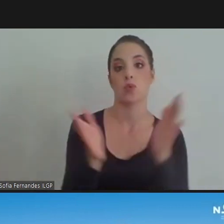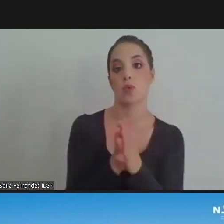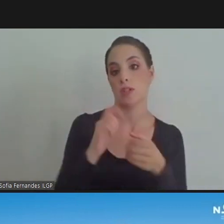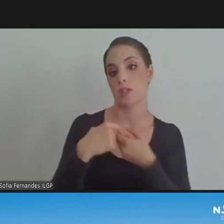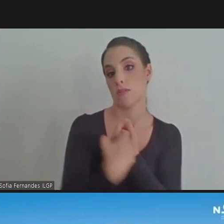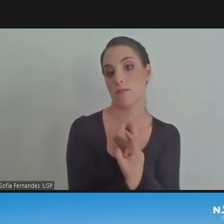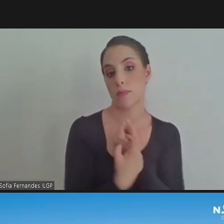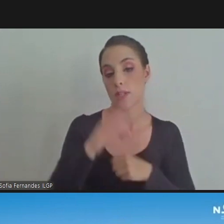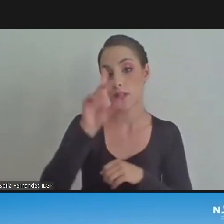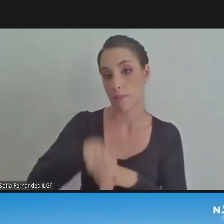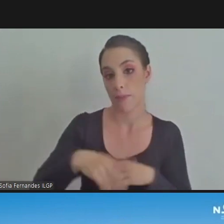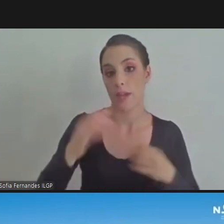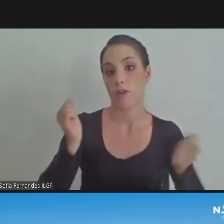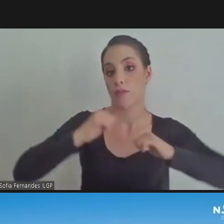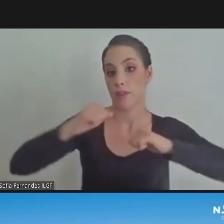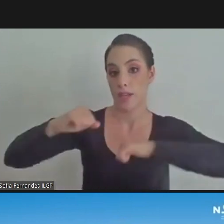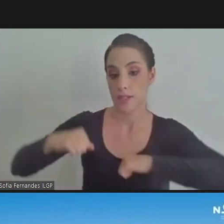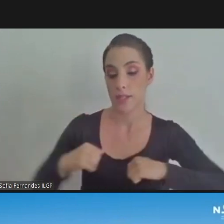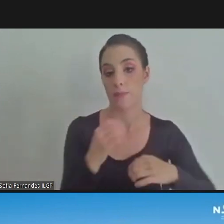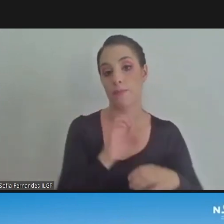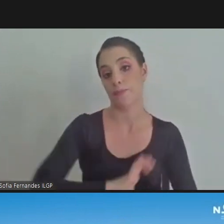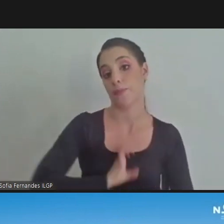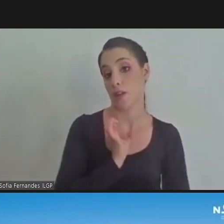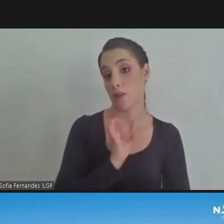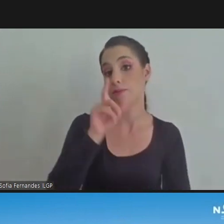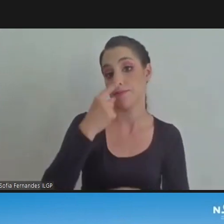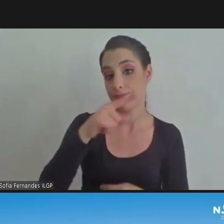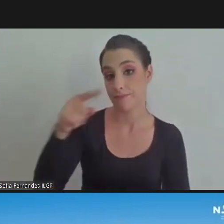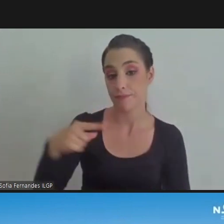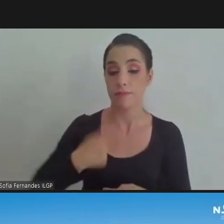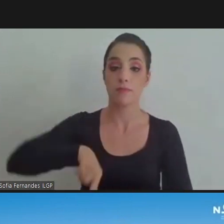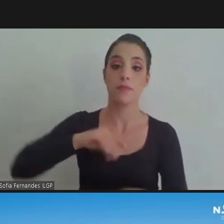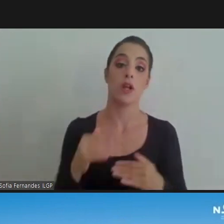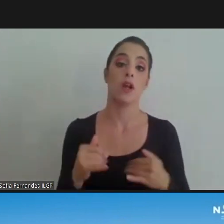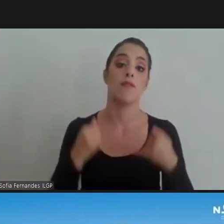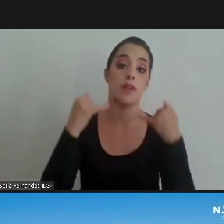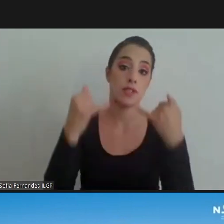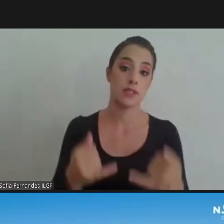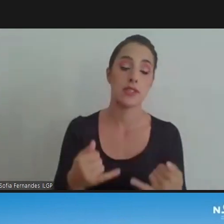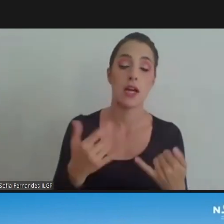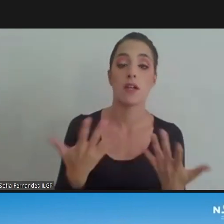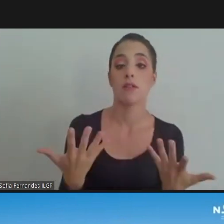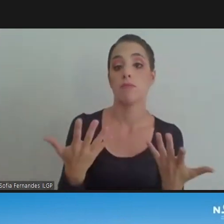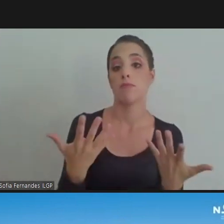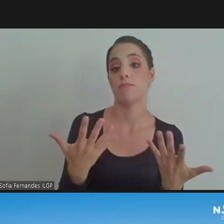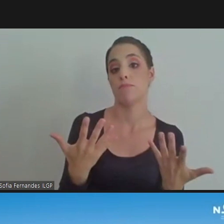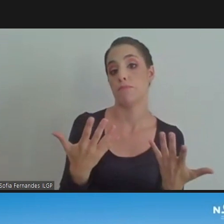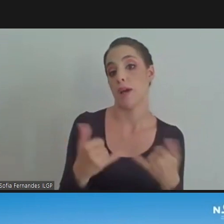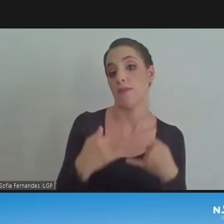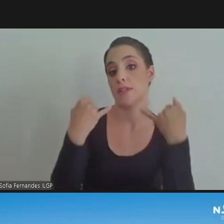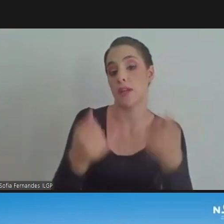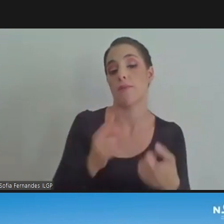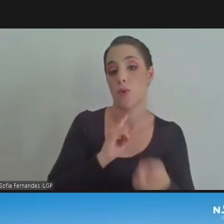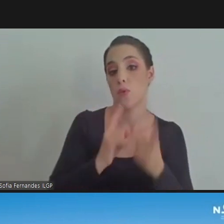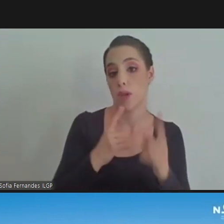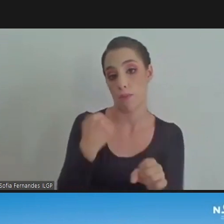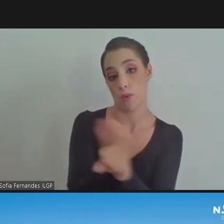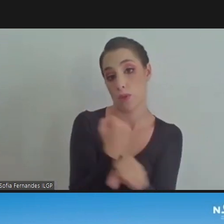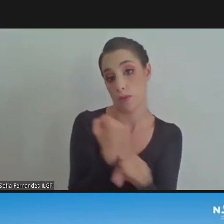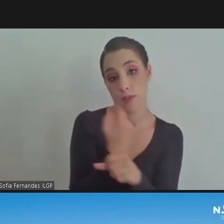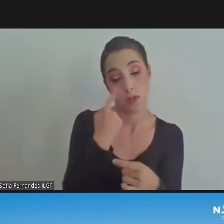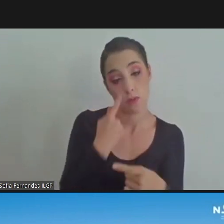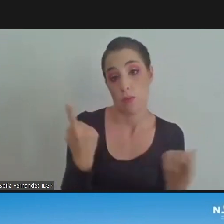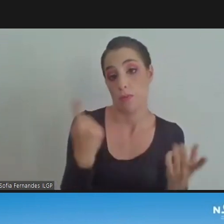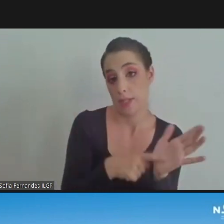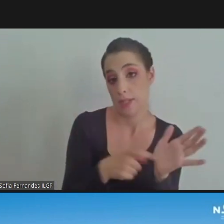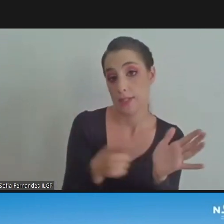e todos os stakeholders, exatamente para conseguirmos avançar para aquilo que o serviço público